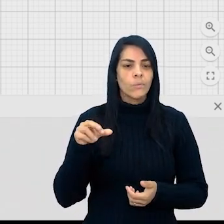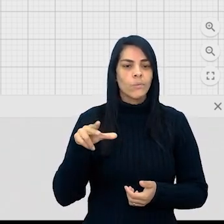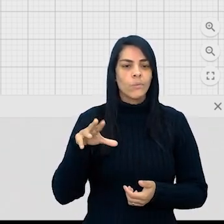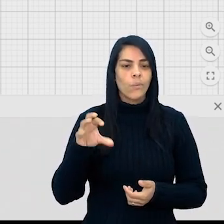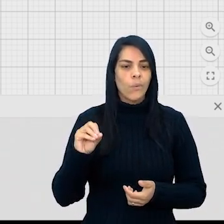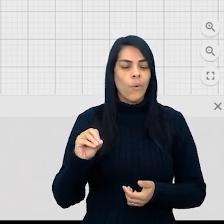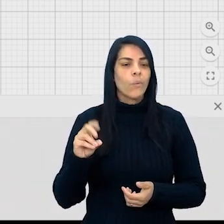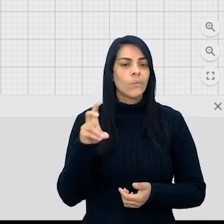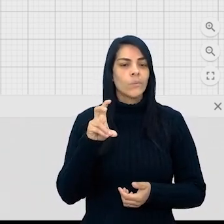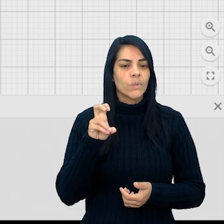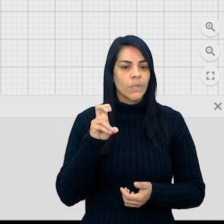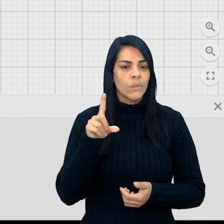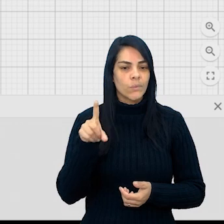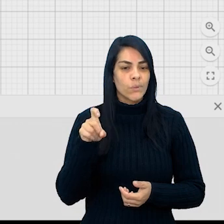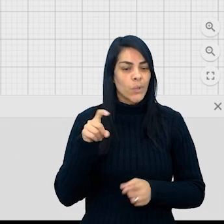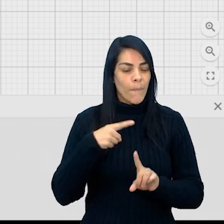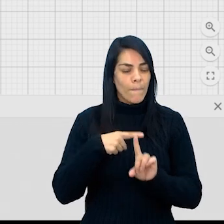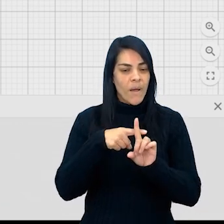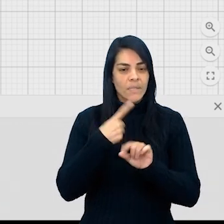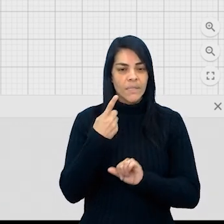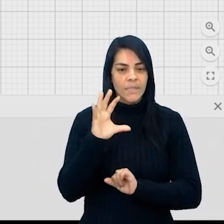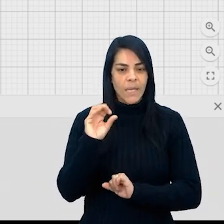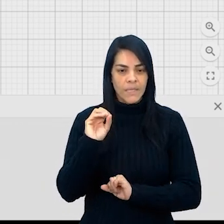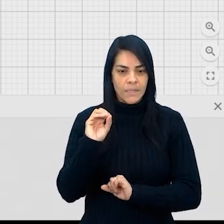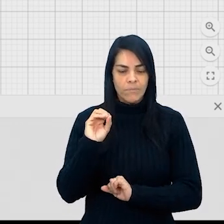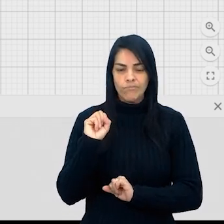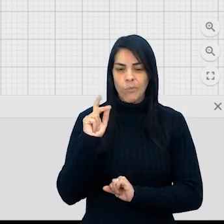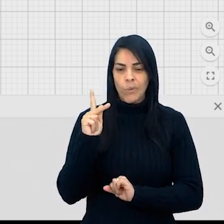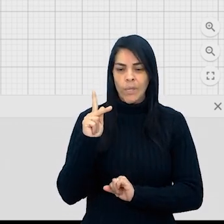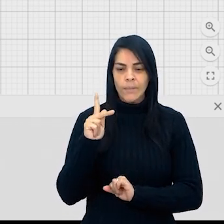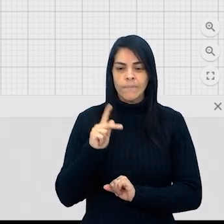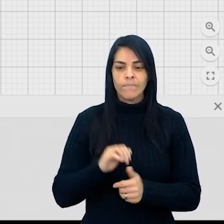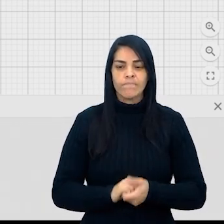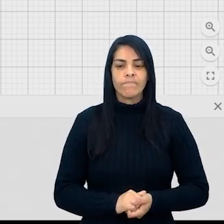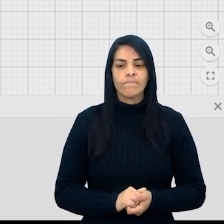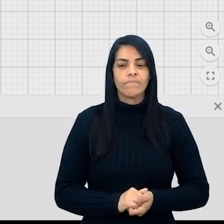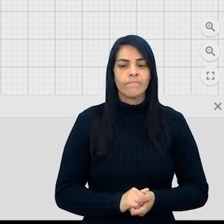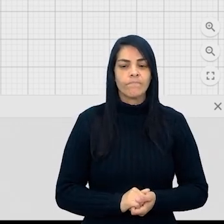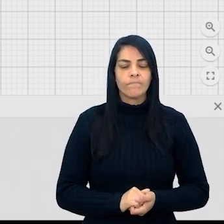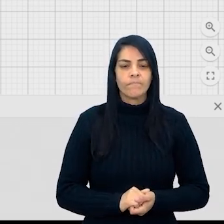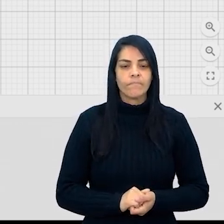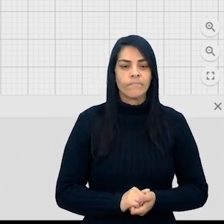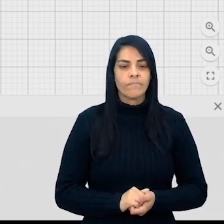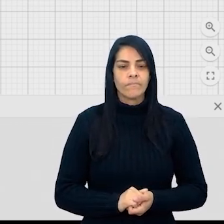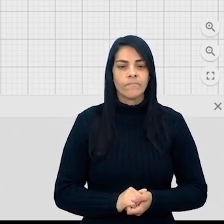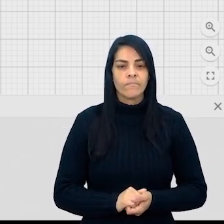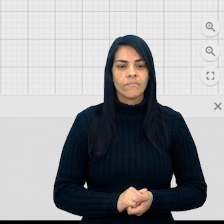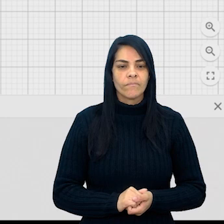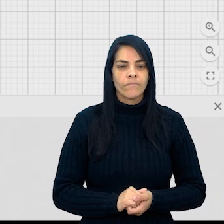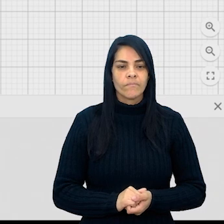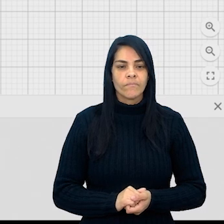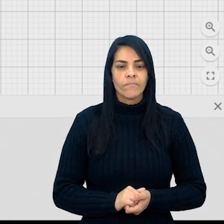5x mais 10, ok? E